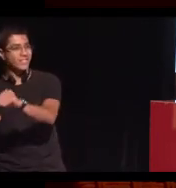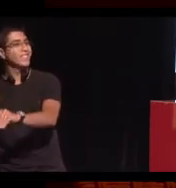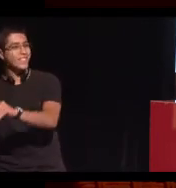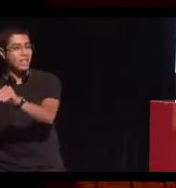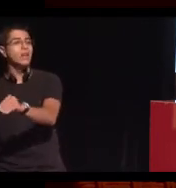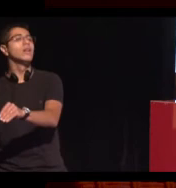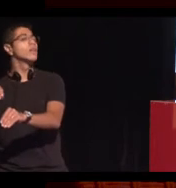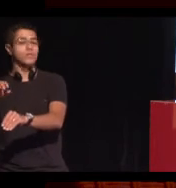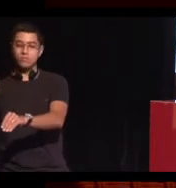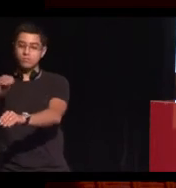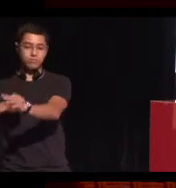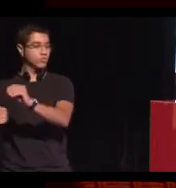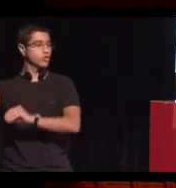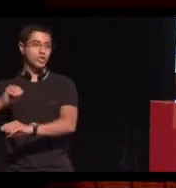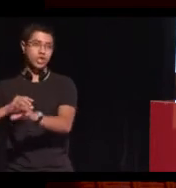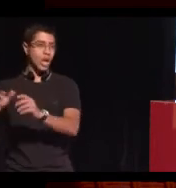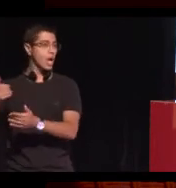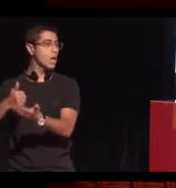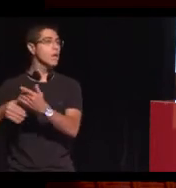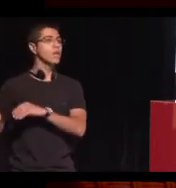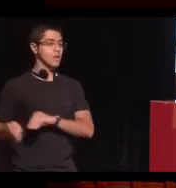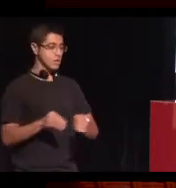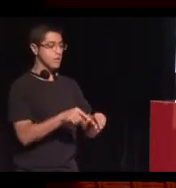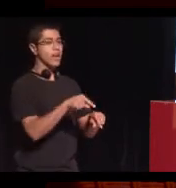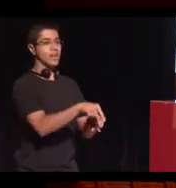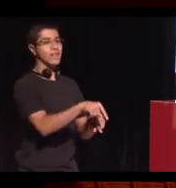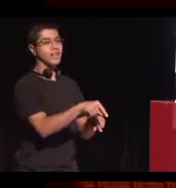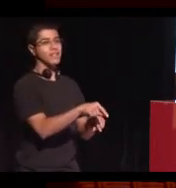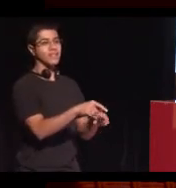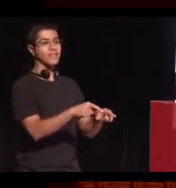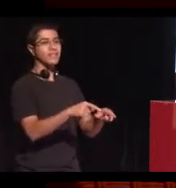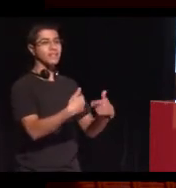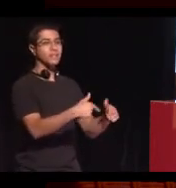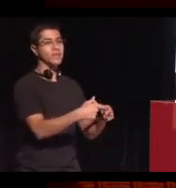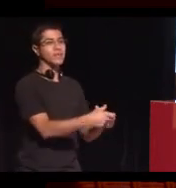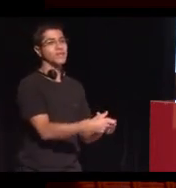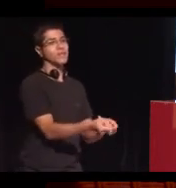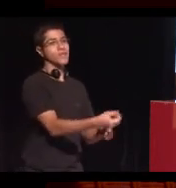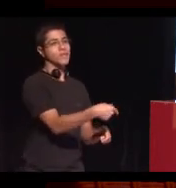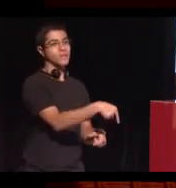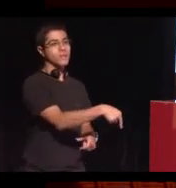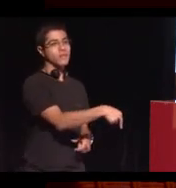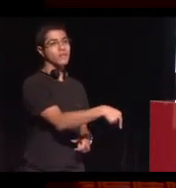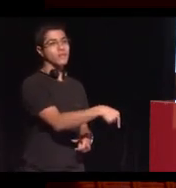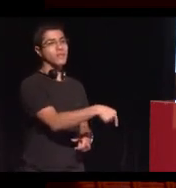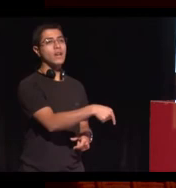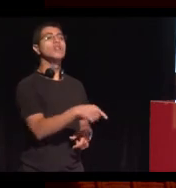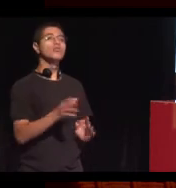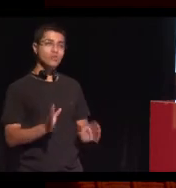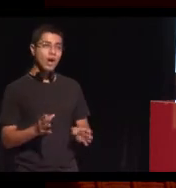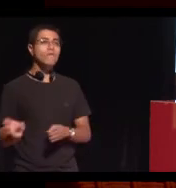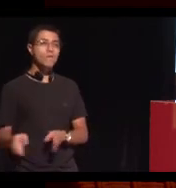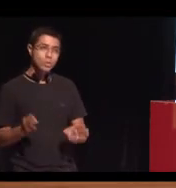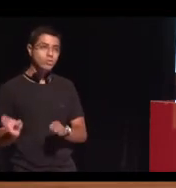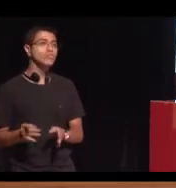gente pode remover a nossa camada de indireção. E esse fluxo ele foi repetido algumas vezes